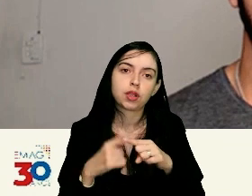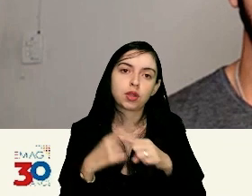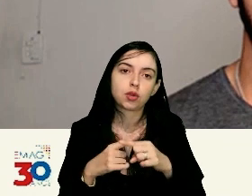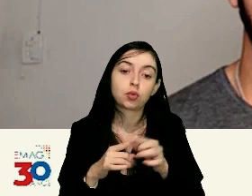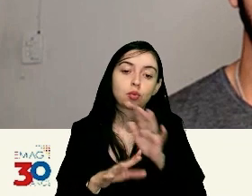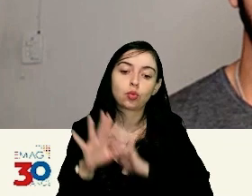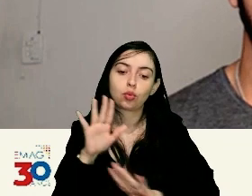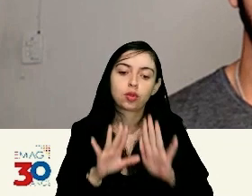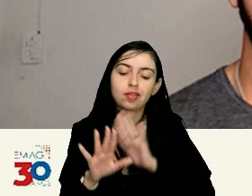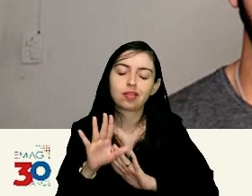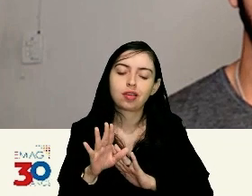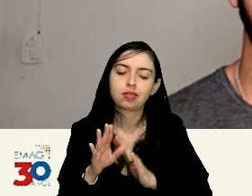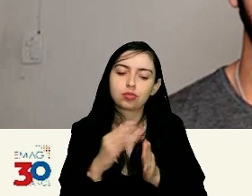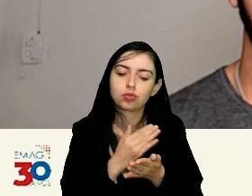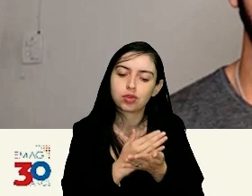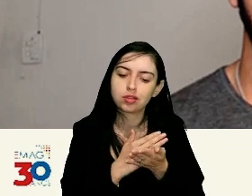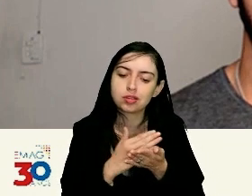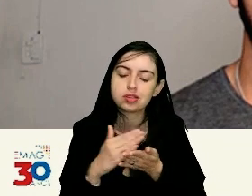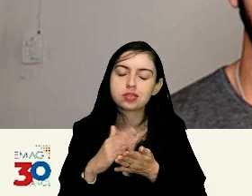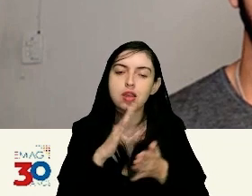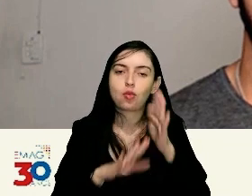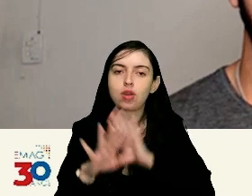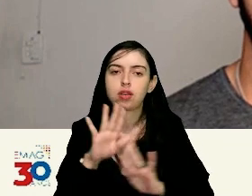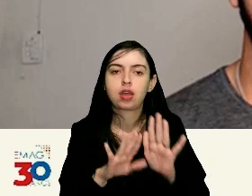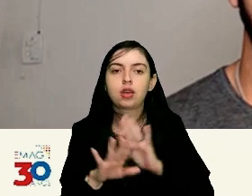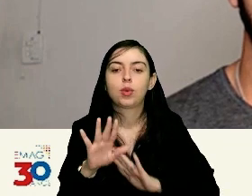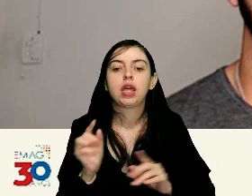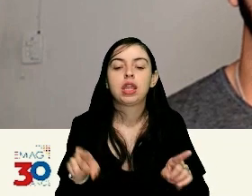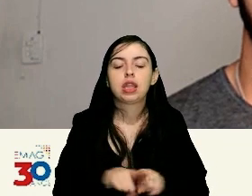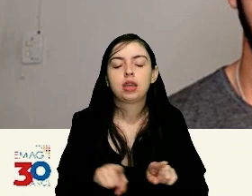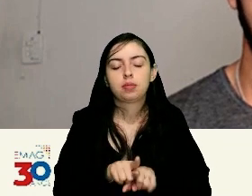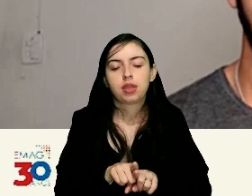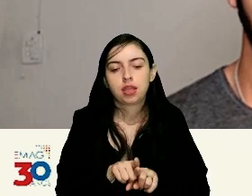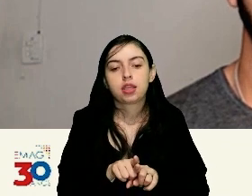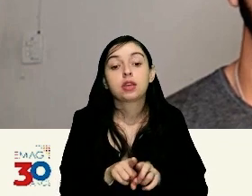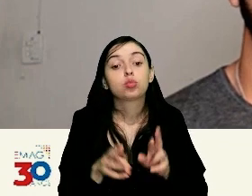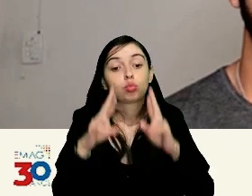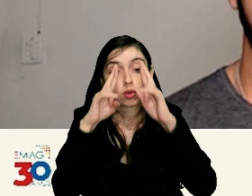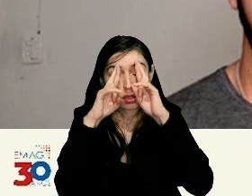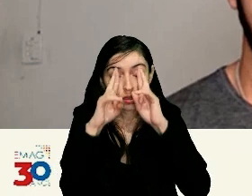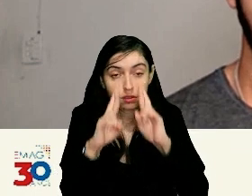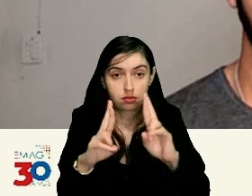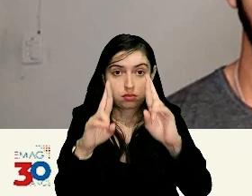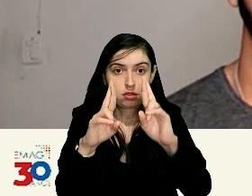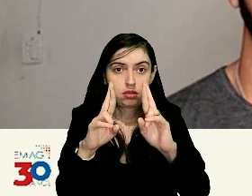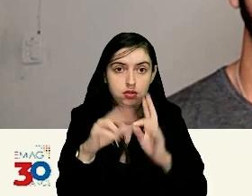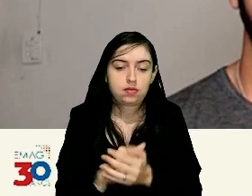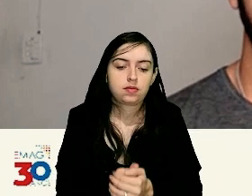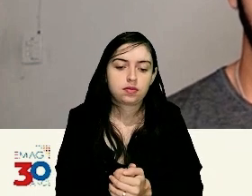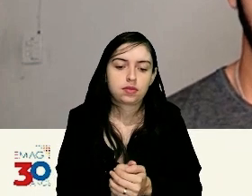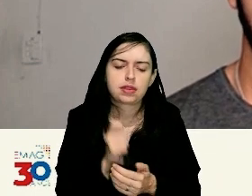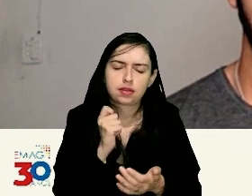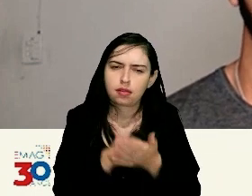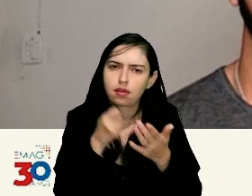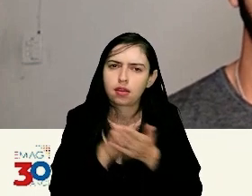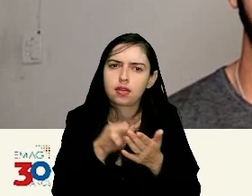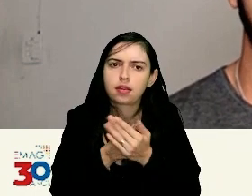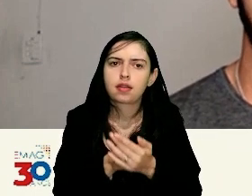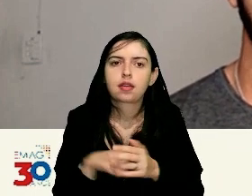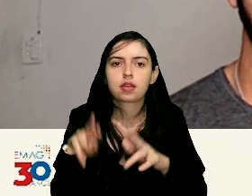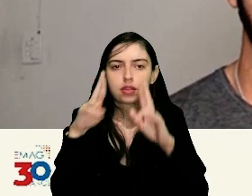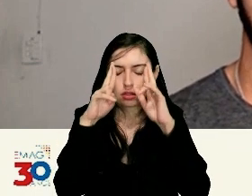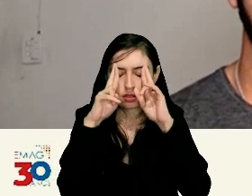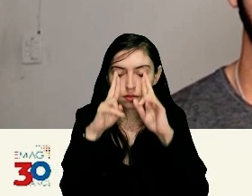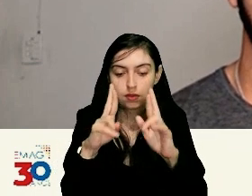a exercer o cuidado, ele também leva com que a gente seja responsável, a gente se vincule, né, em termos de responsabilidade àquele cuidado.